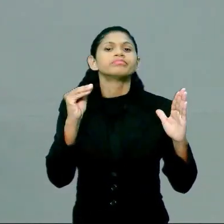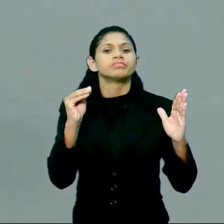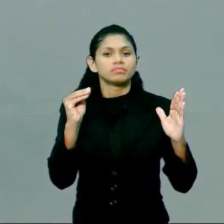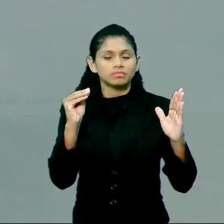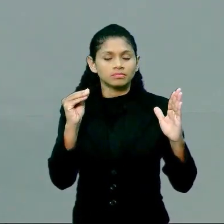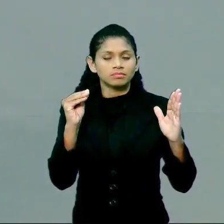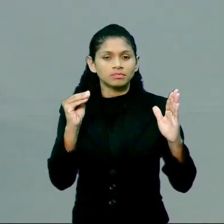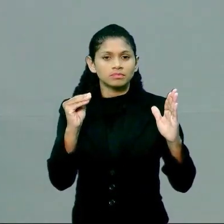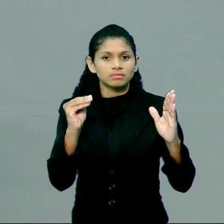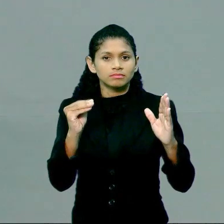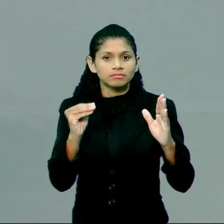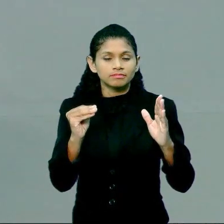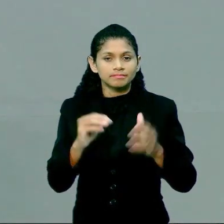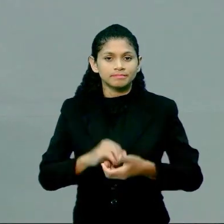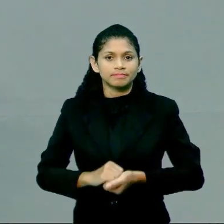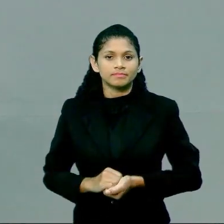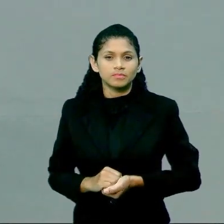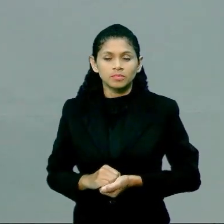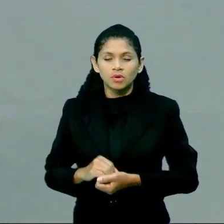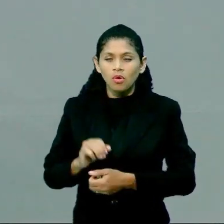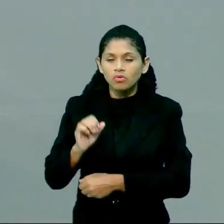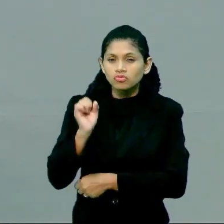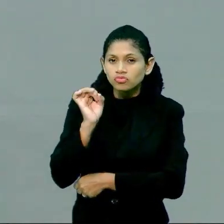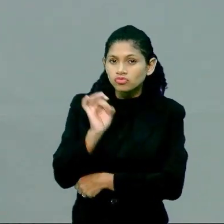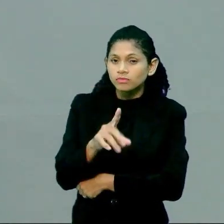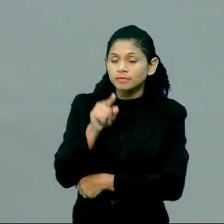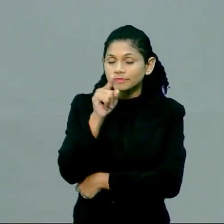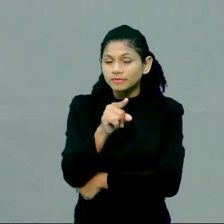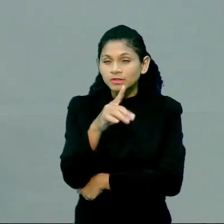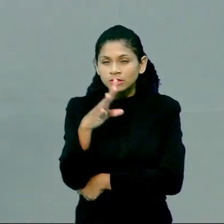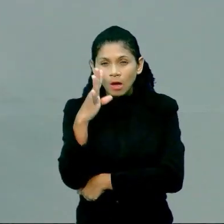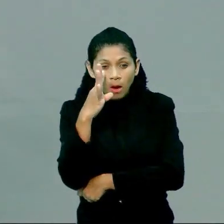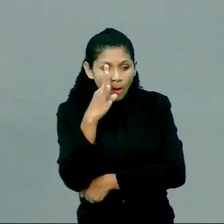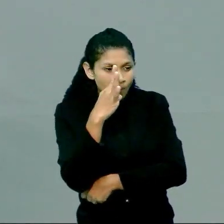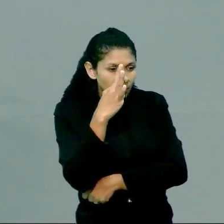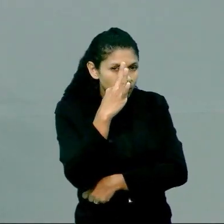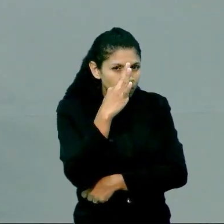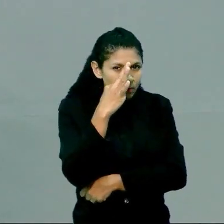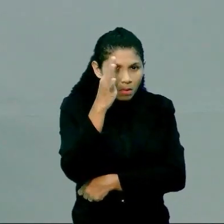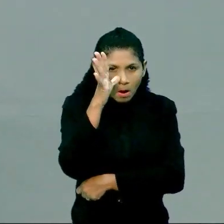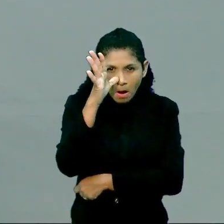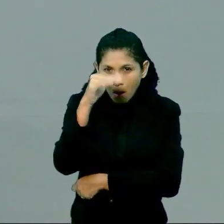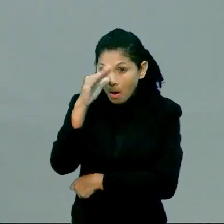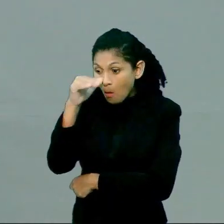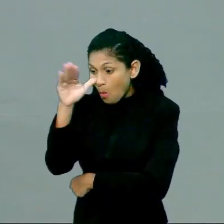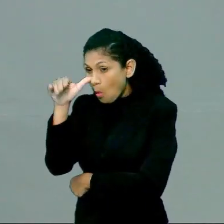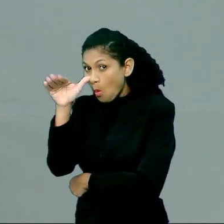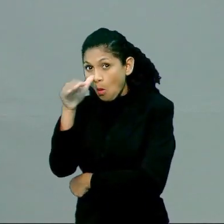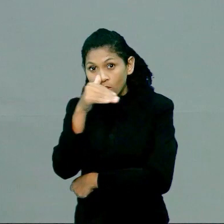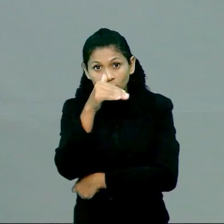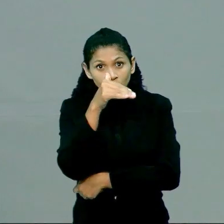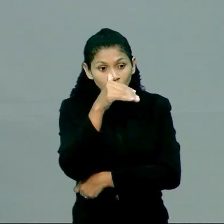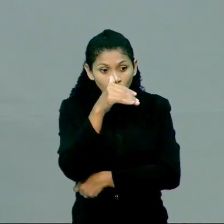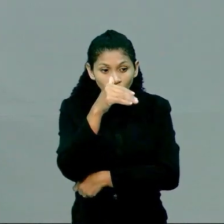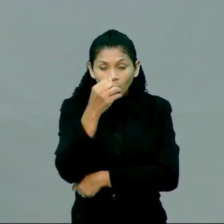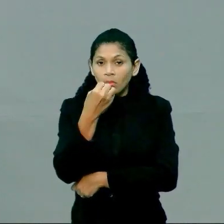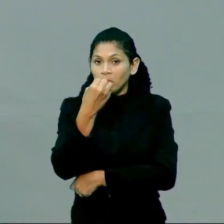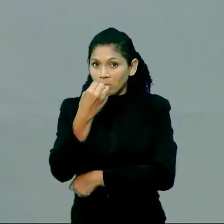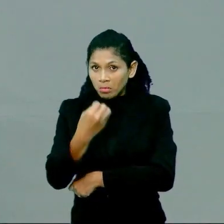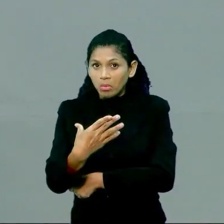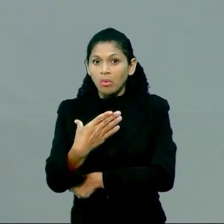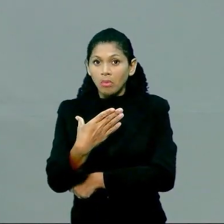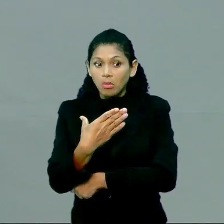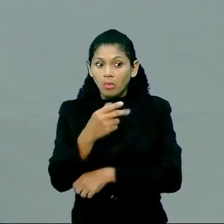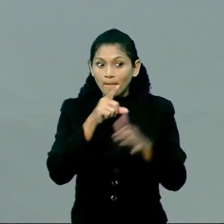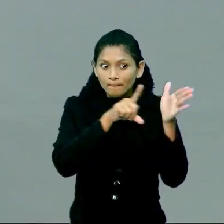Só para despertar em você a curiosidade para você buscar mais. É isso que a gente faz aqui e o aluno ele tem que entender. A gente